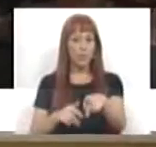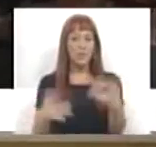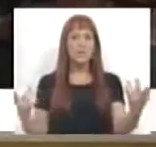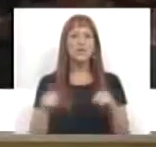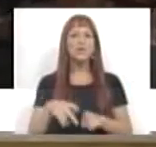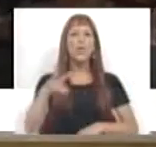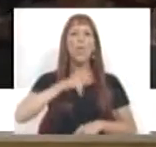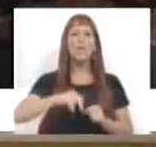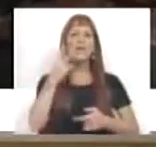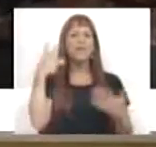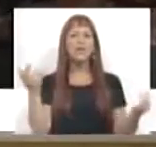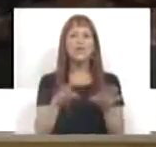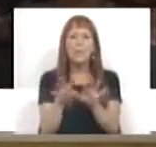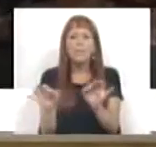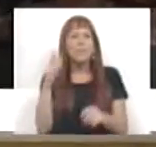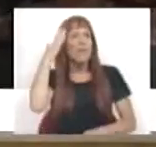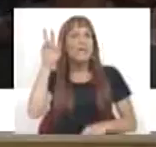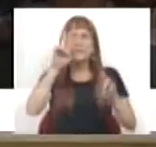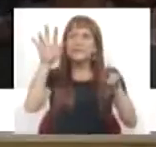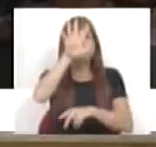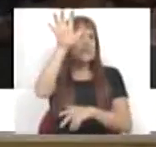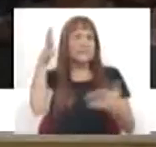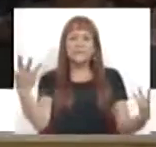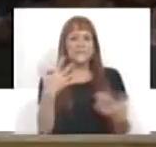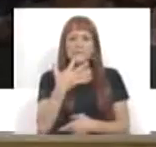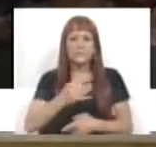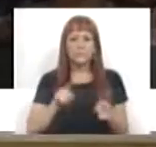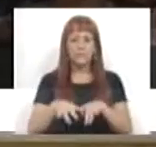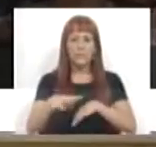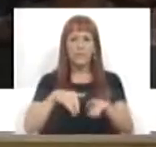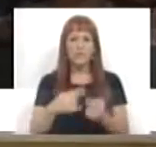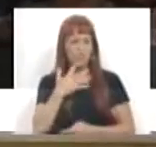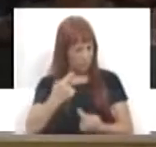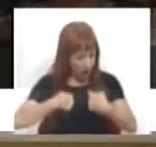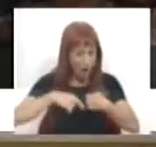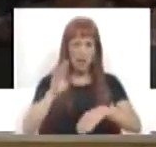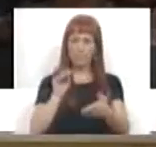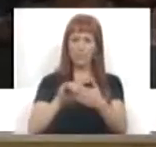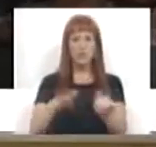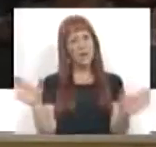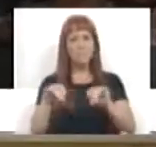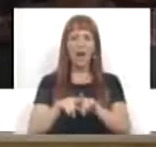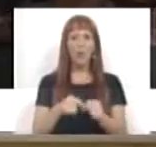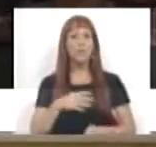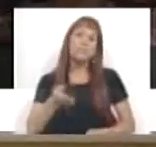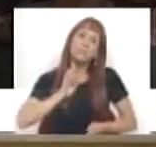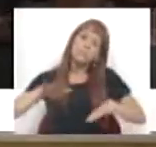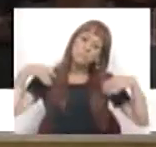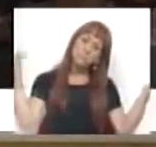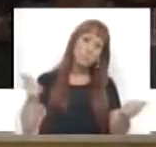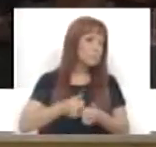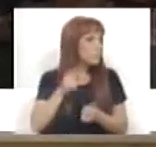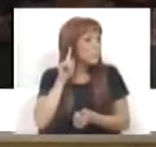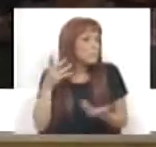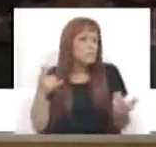mesmo, Portugal vive agora uma expectativa incrédula. Quiseram convencer-nos que empobrecer era mais do que inevitável, era um